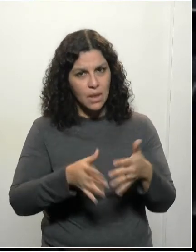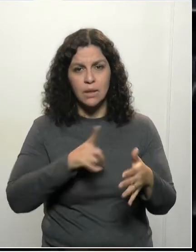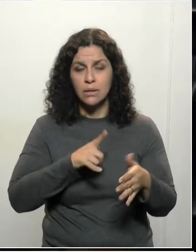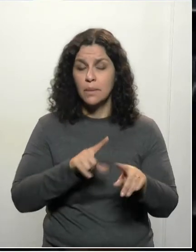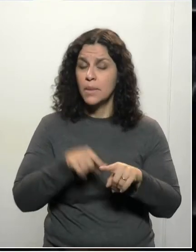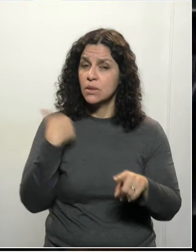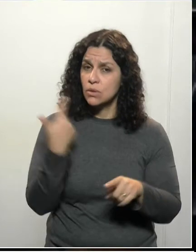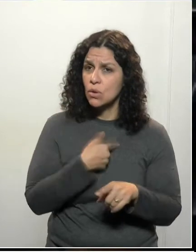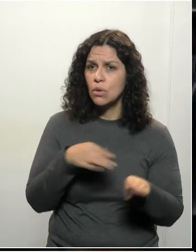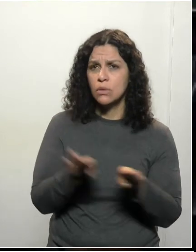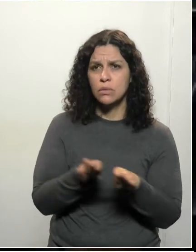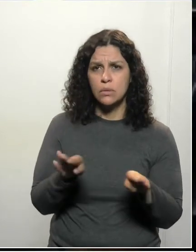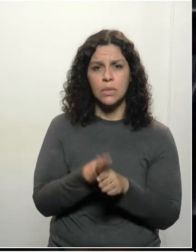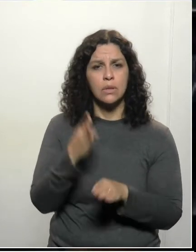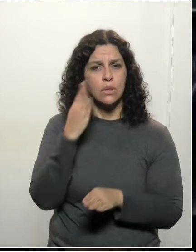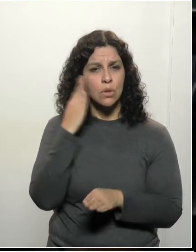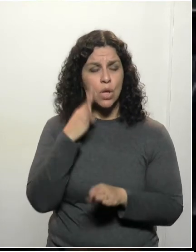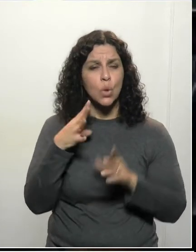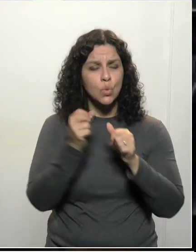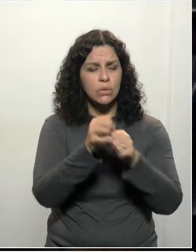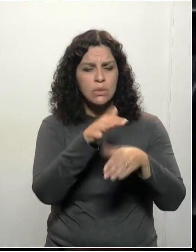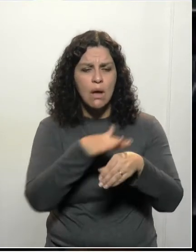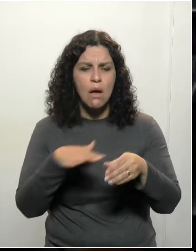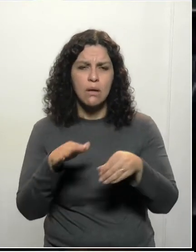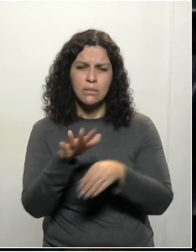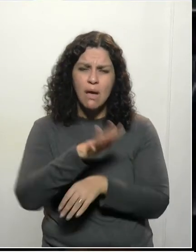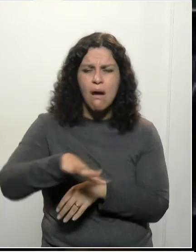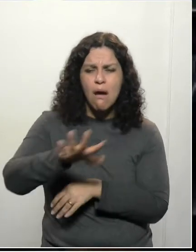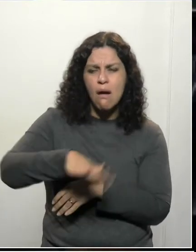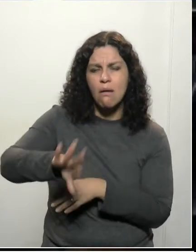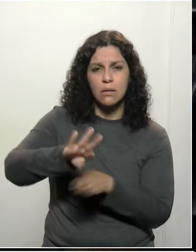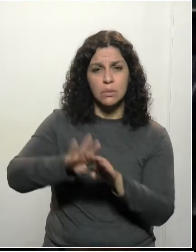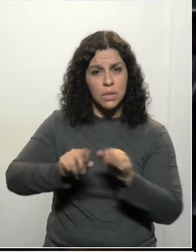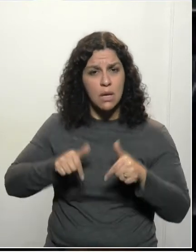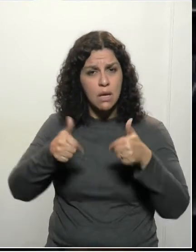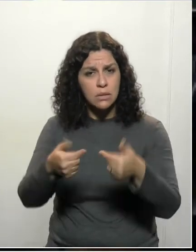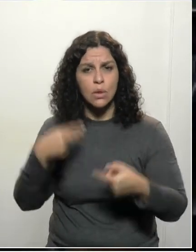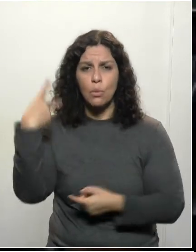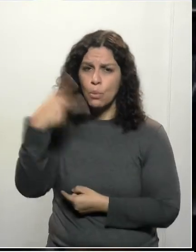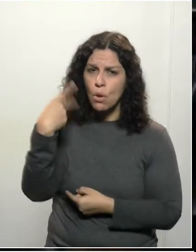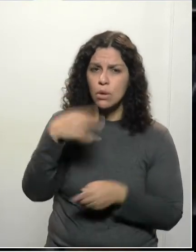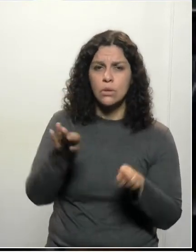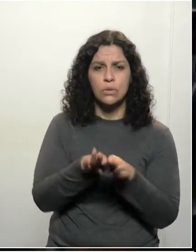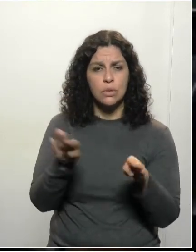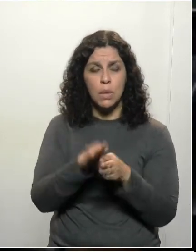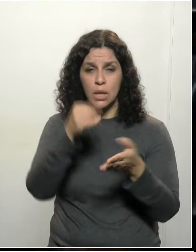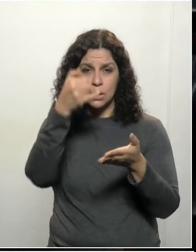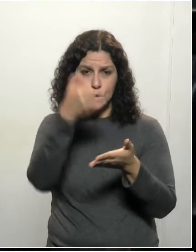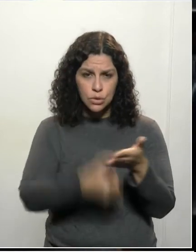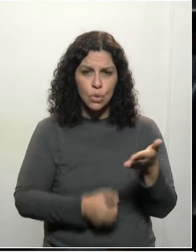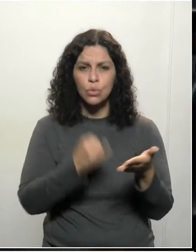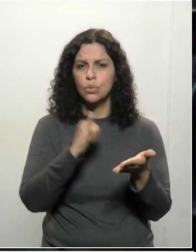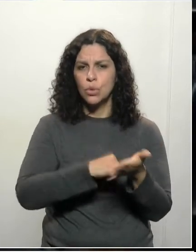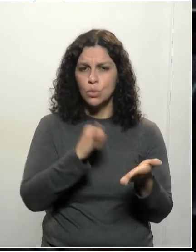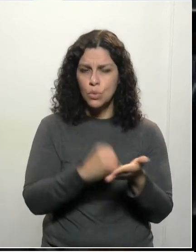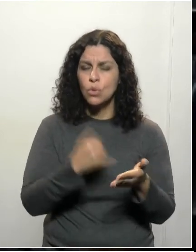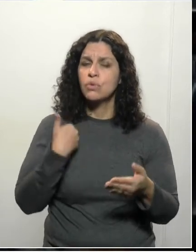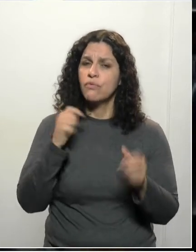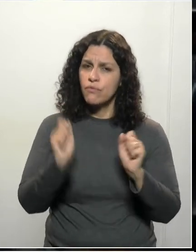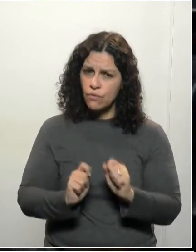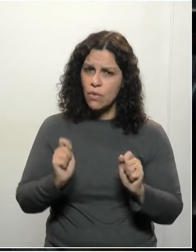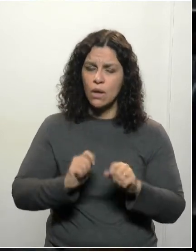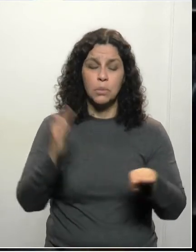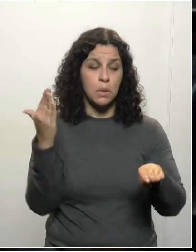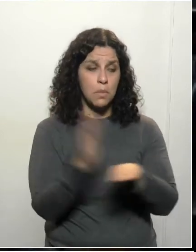com certeza, com a ação de todos os segmentos, com a força de todos, com a ação política, a questão de impostos, certamente isso vai poder